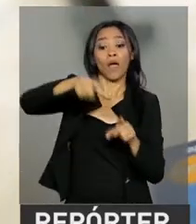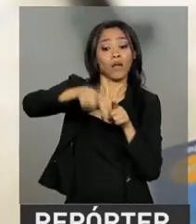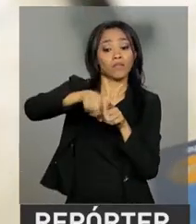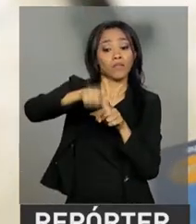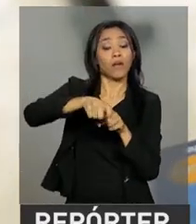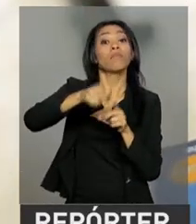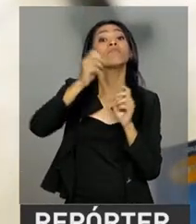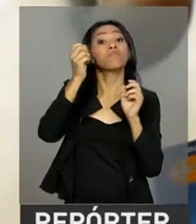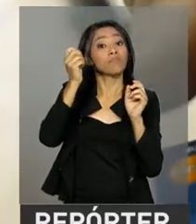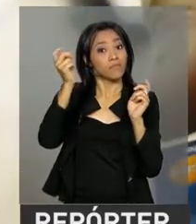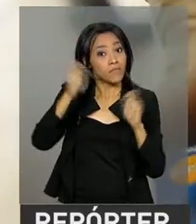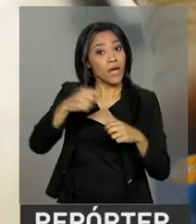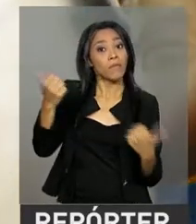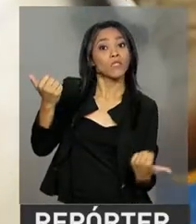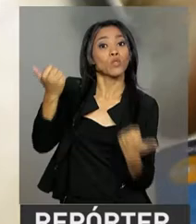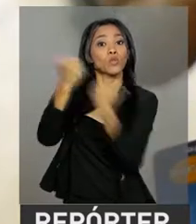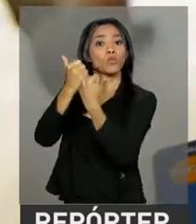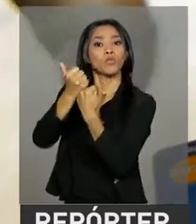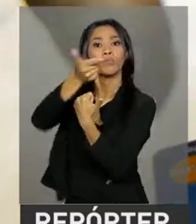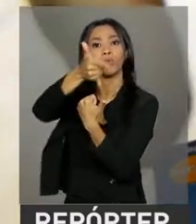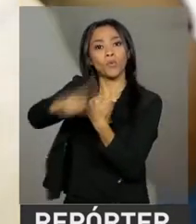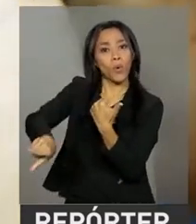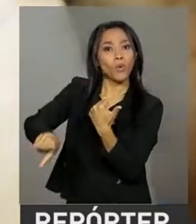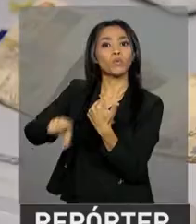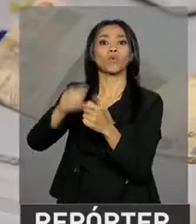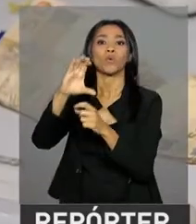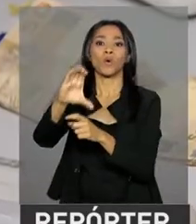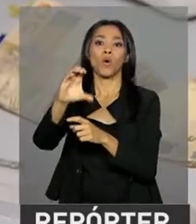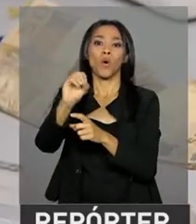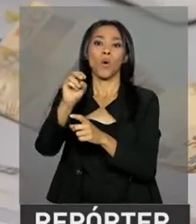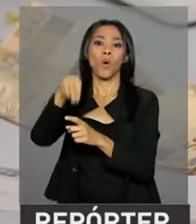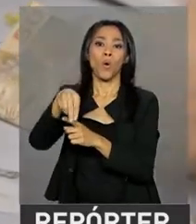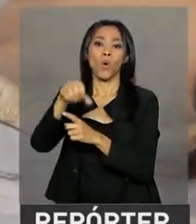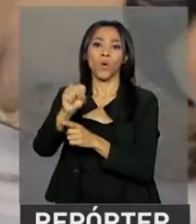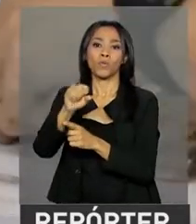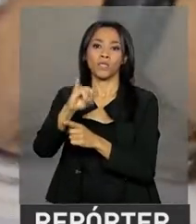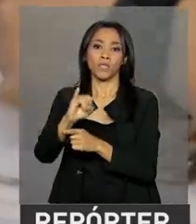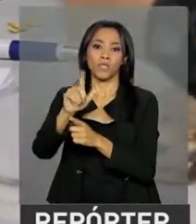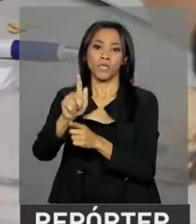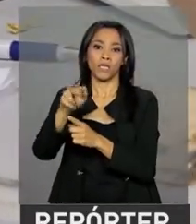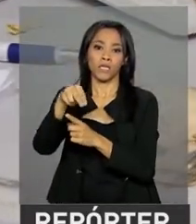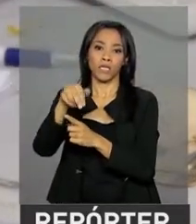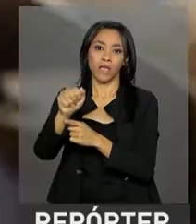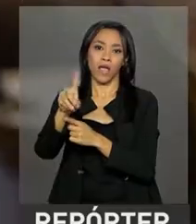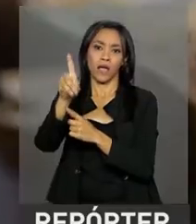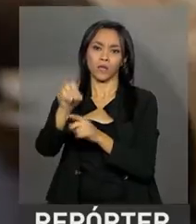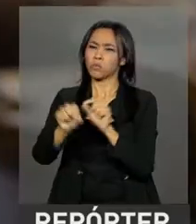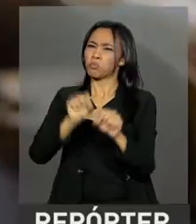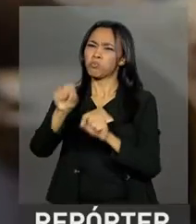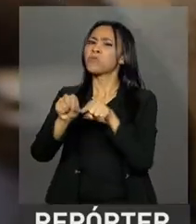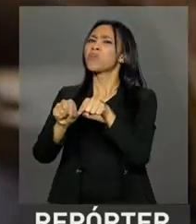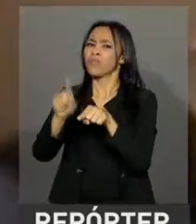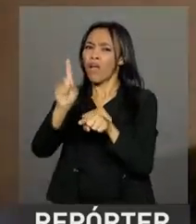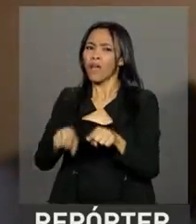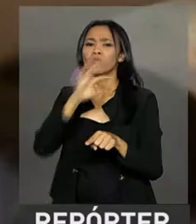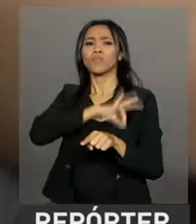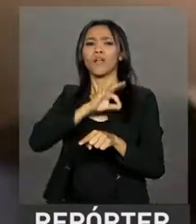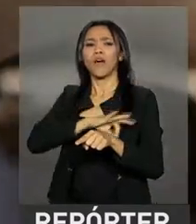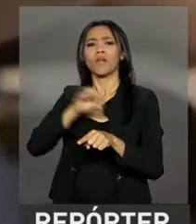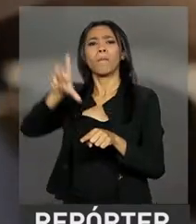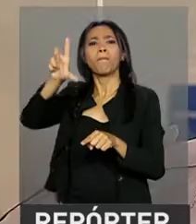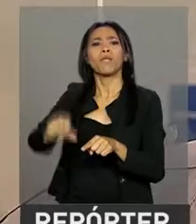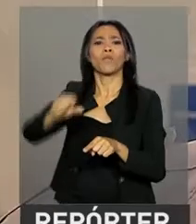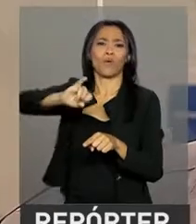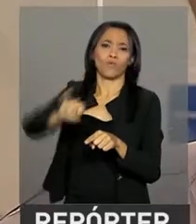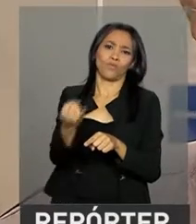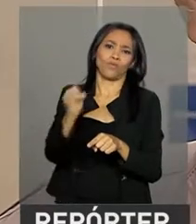poder substituir esse crédito pelo consignado. Uma modalidade de operação que tem o menor custo do